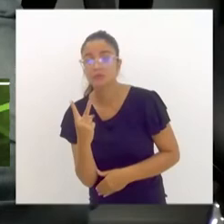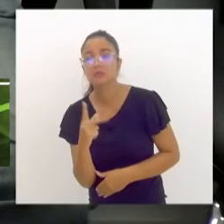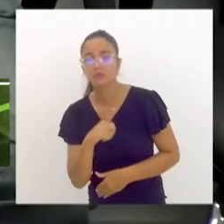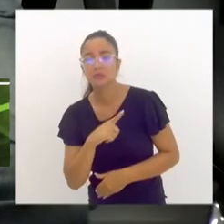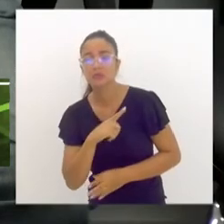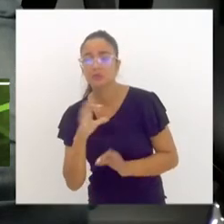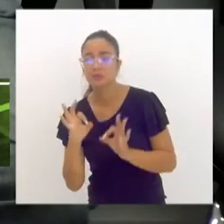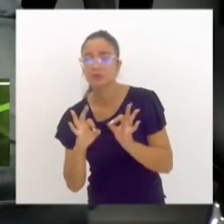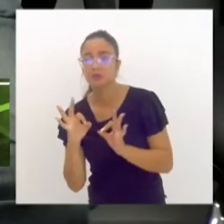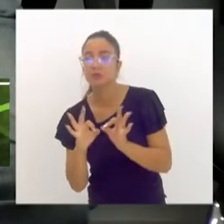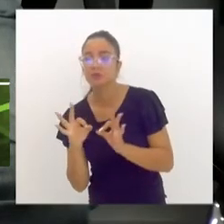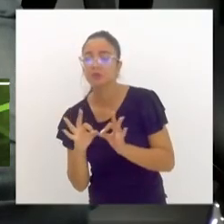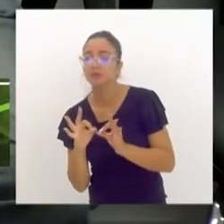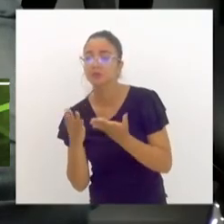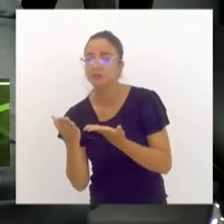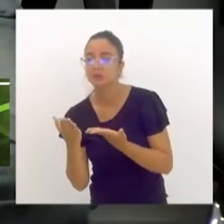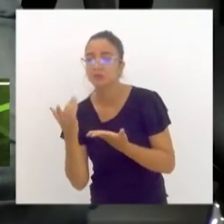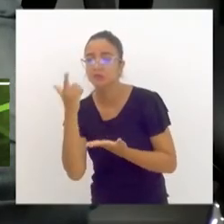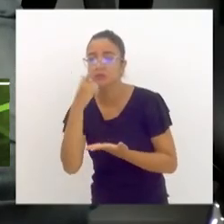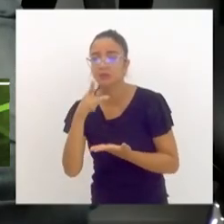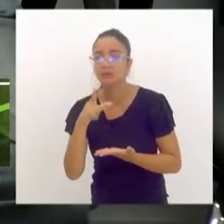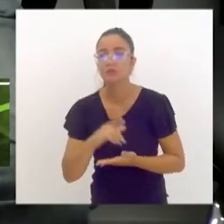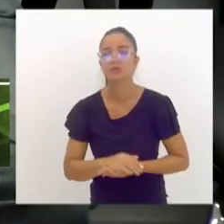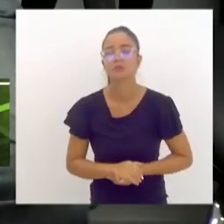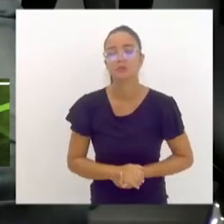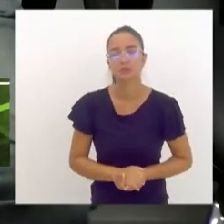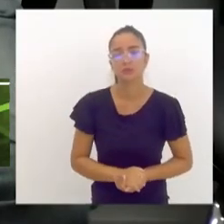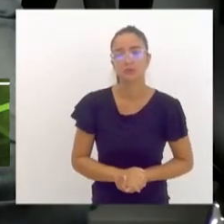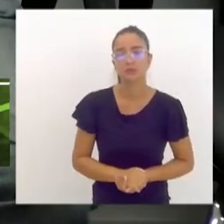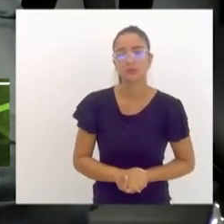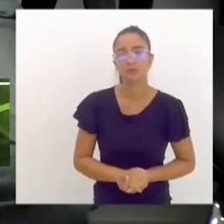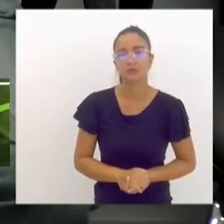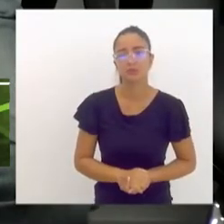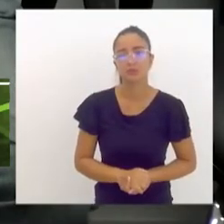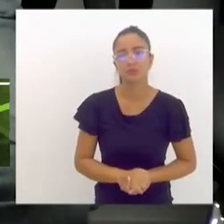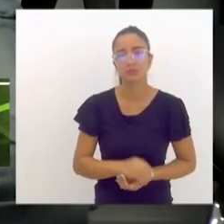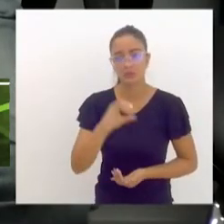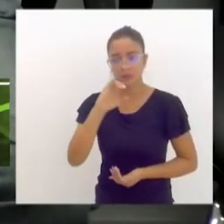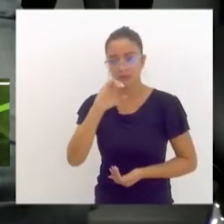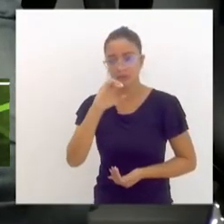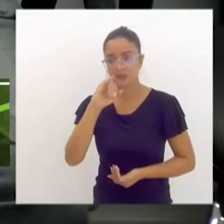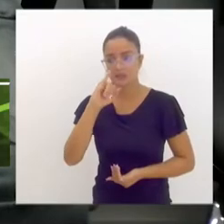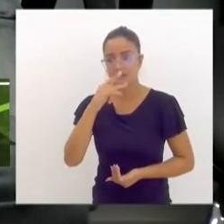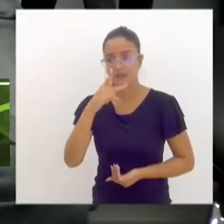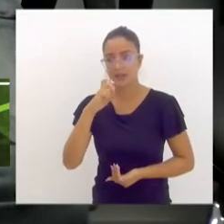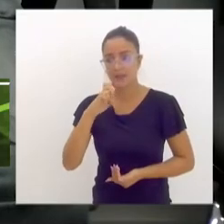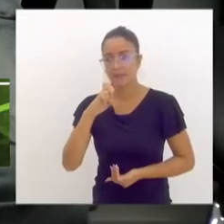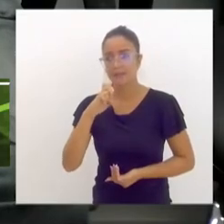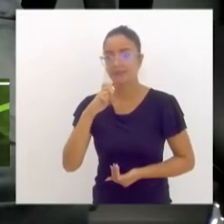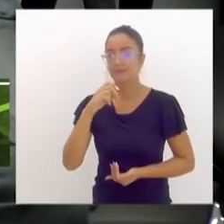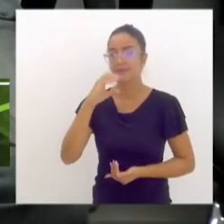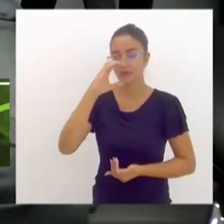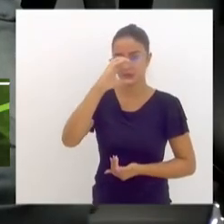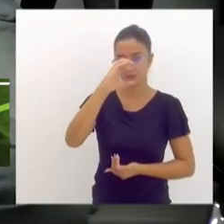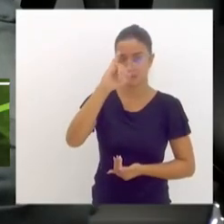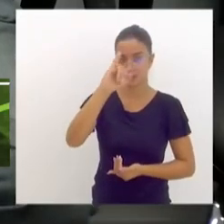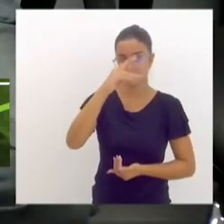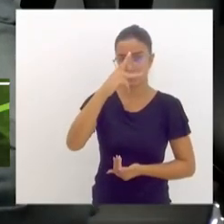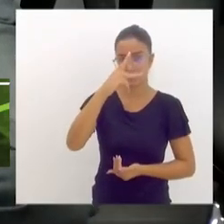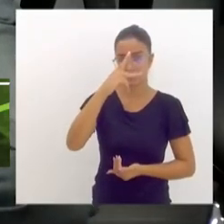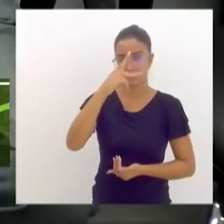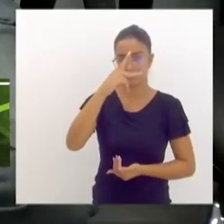projeto, né? A Aníbal Machado, CIEP Aníbal Machado, CIEP Rainha Nzinga,